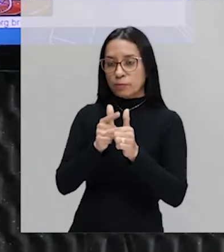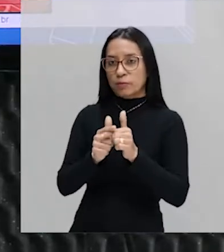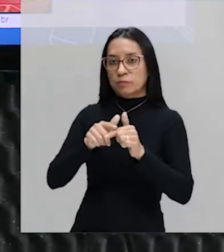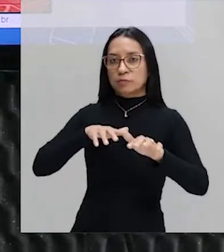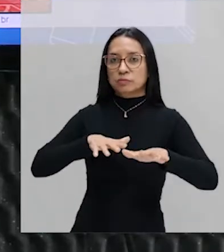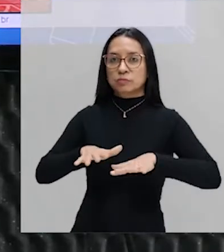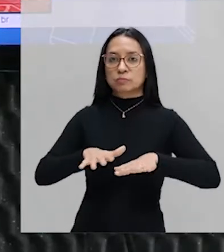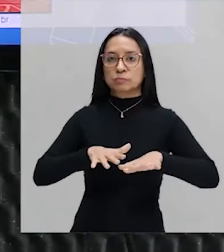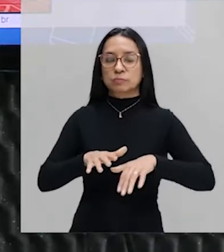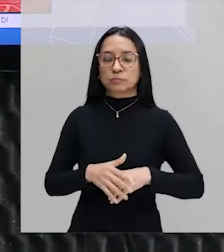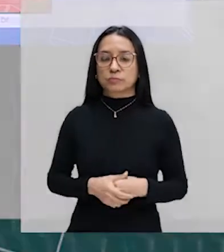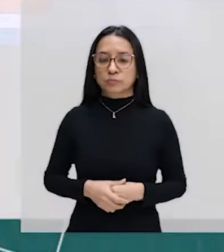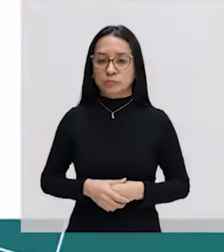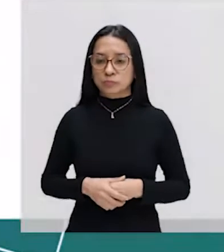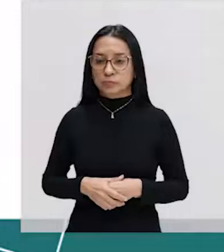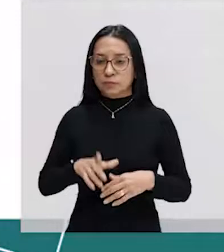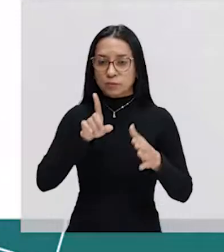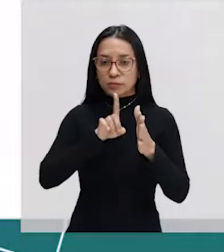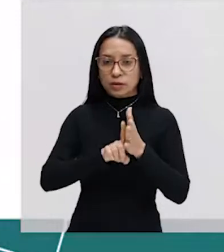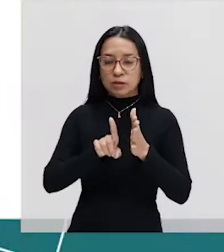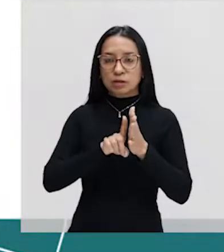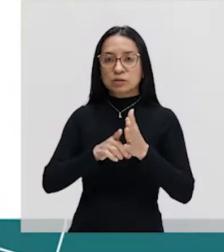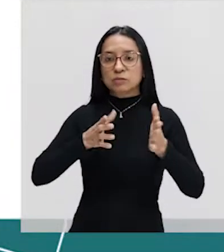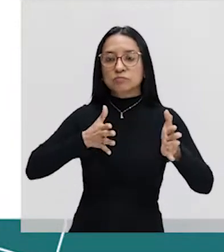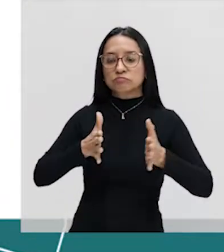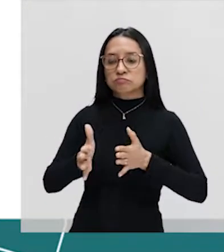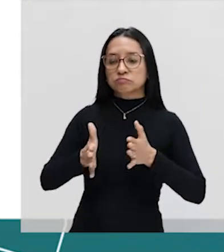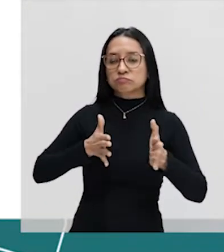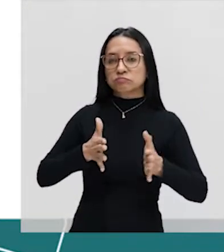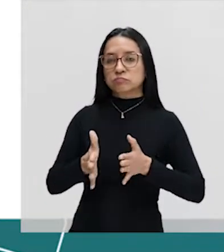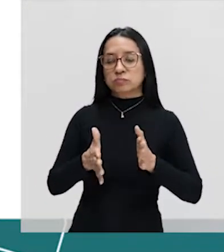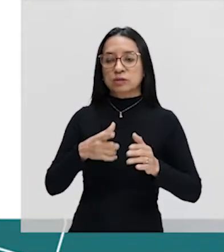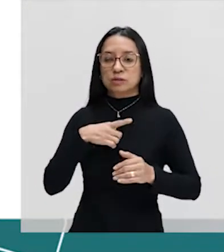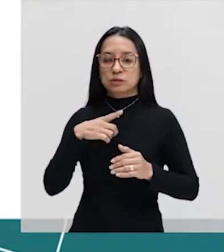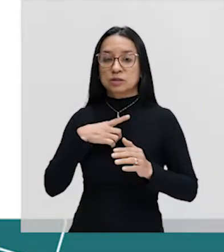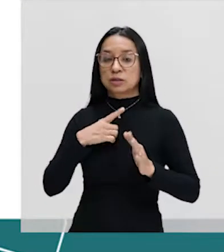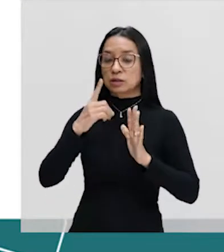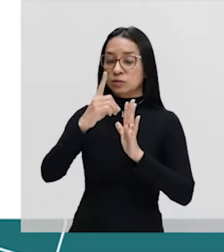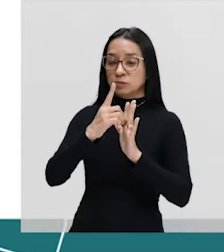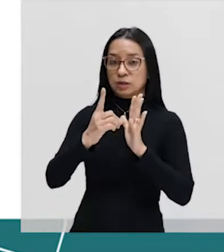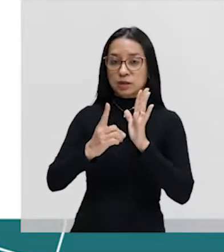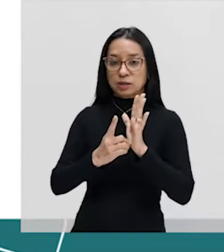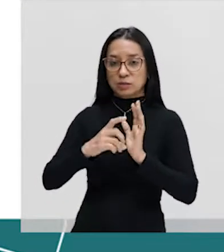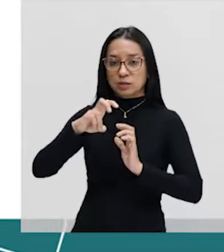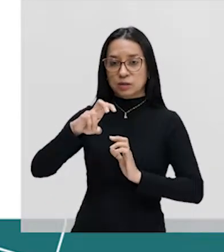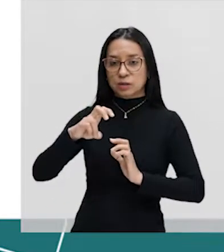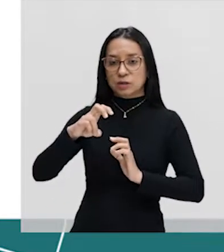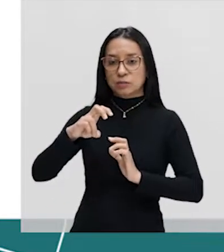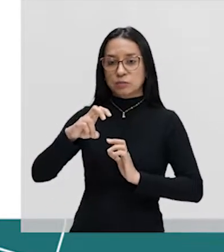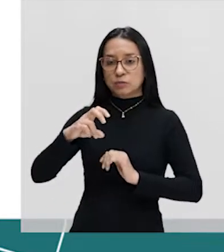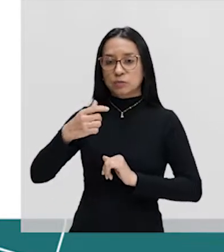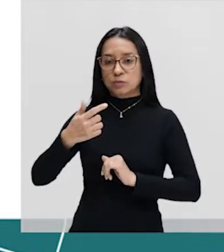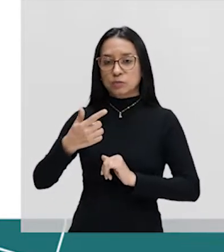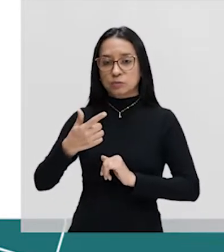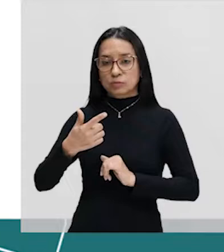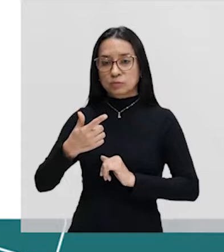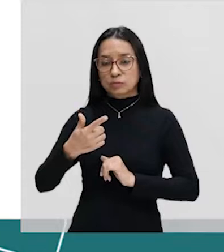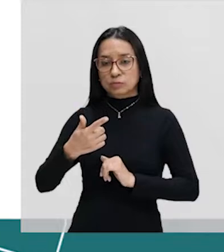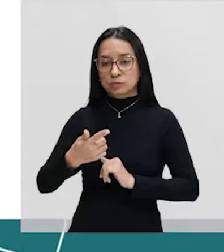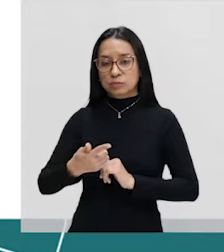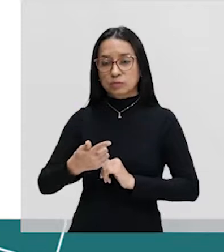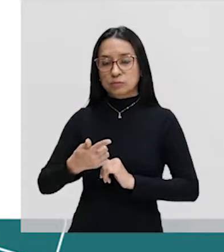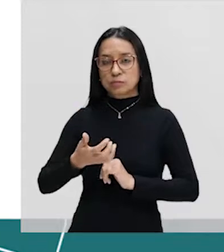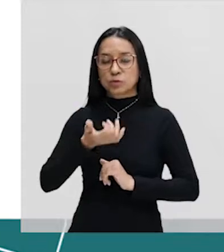locomoção. Questão da acessibilidade. Existe um decreto, 5.296 de